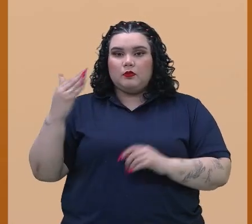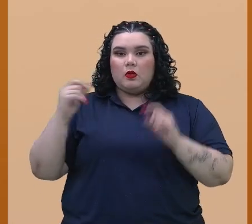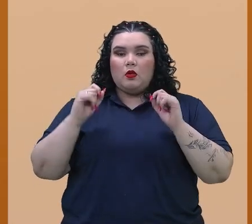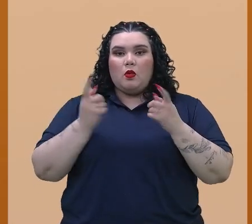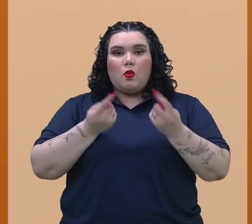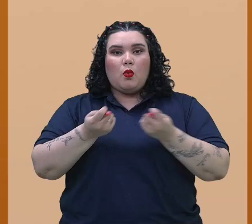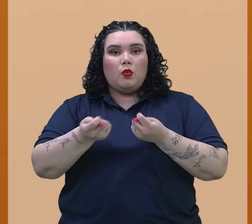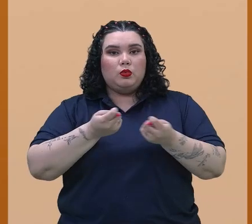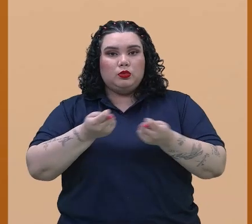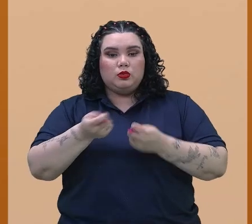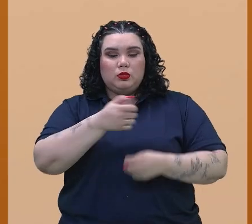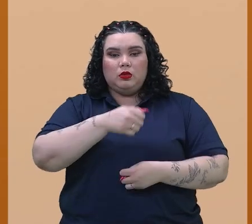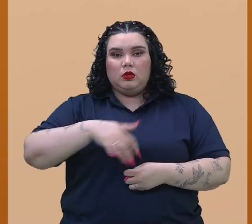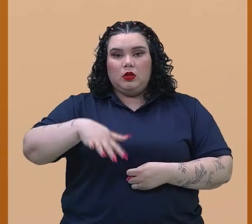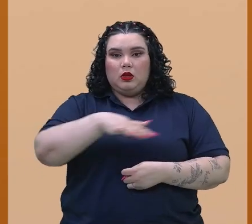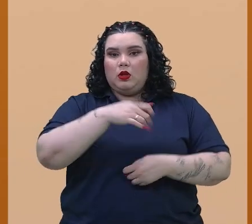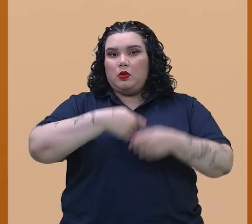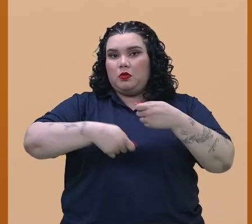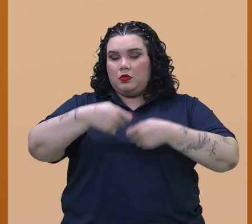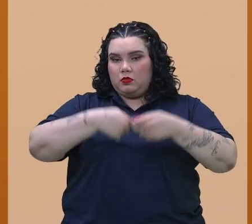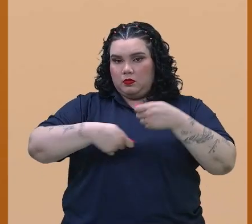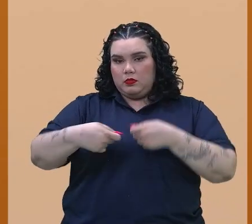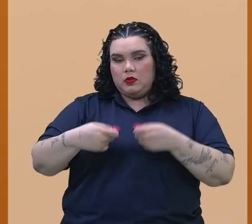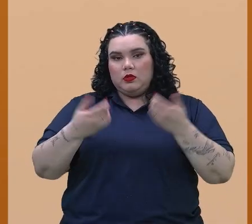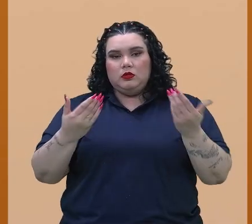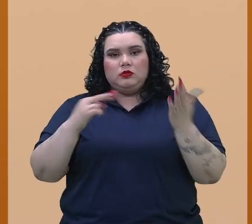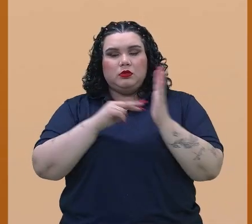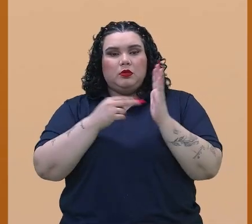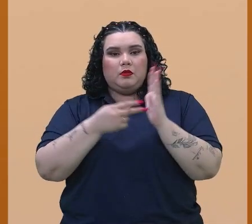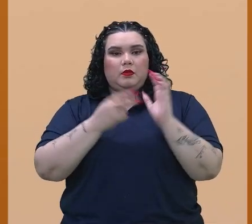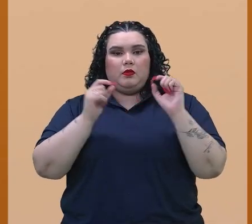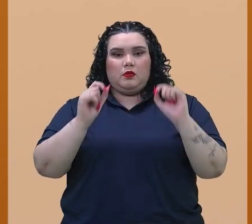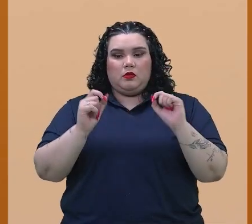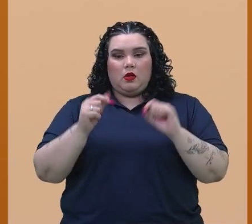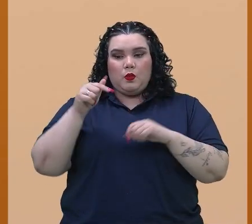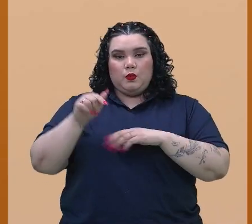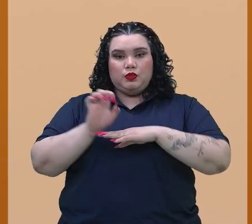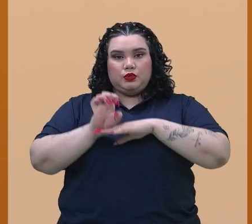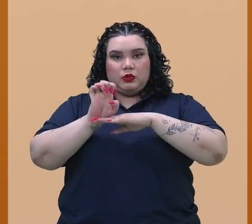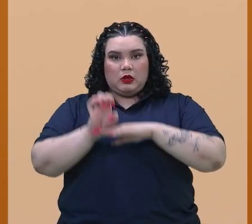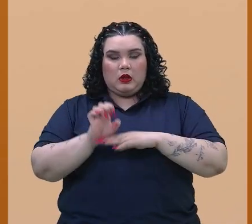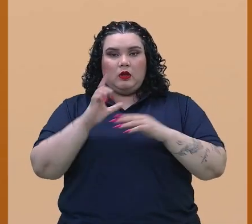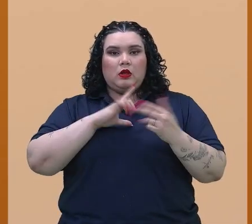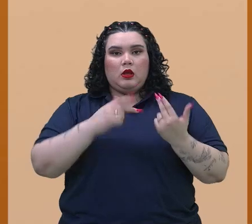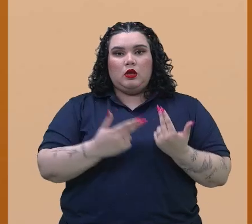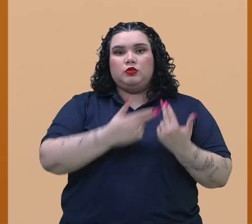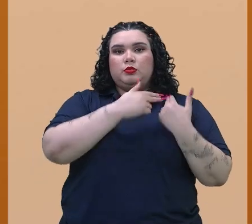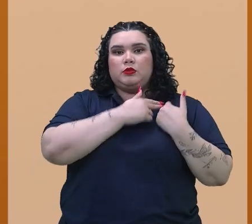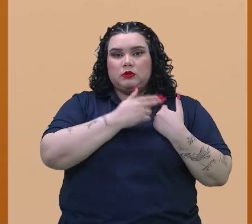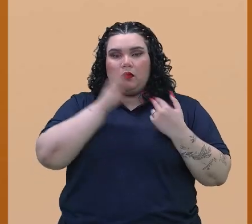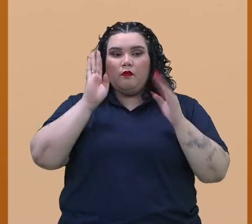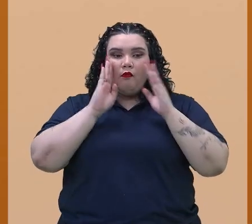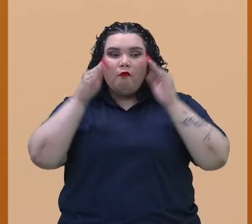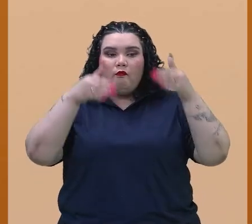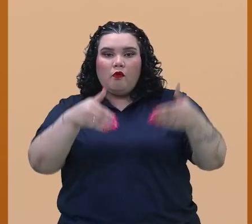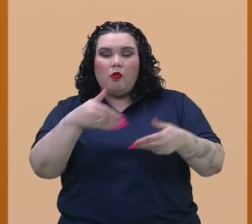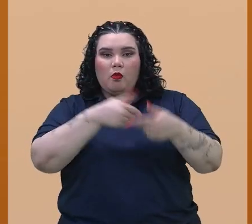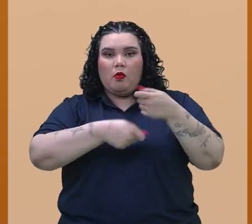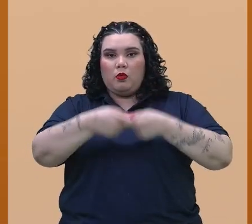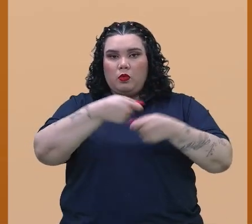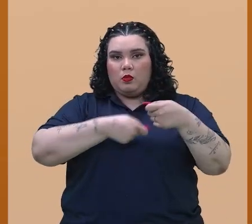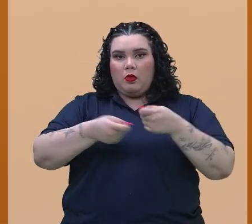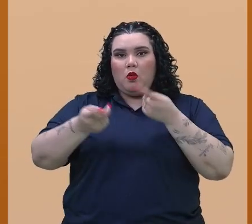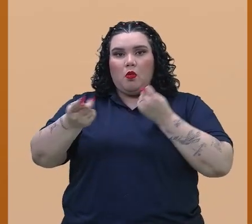o controle estatal na economia, ou seja, o Estado intervinha diretamente na economia, controlava os